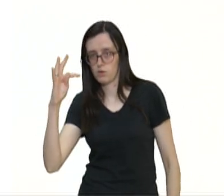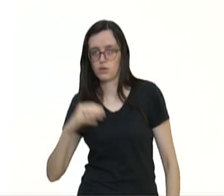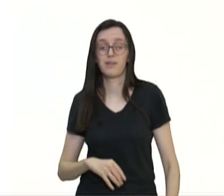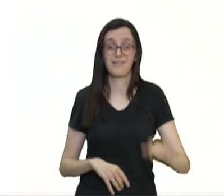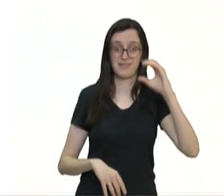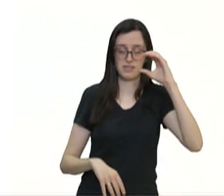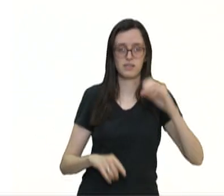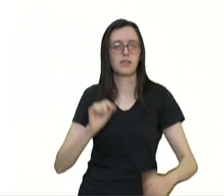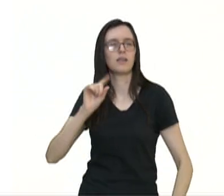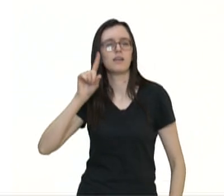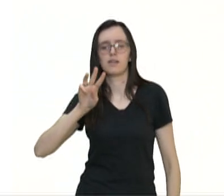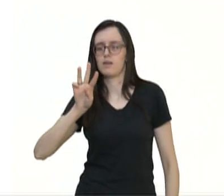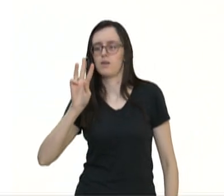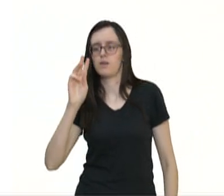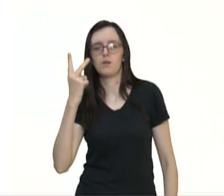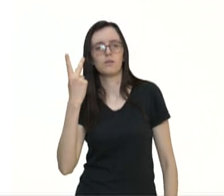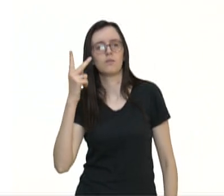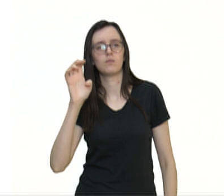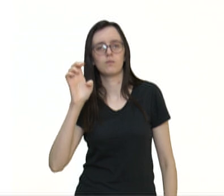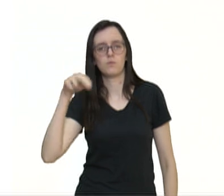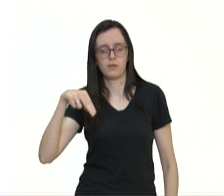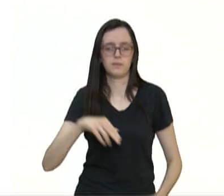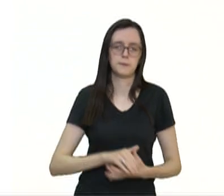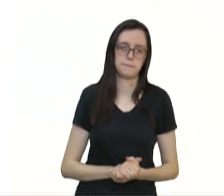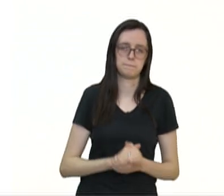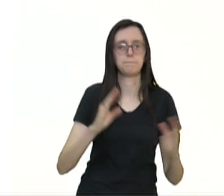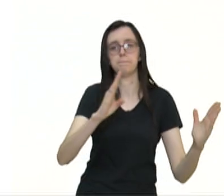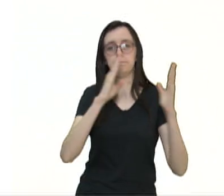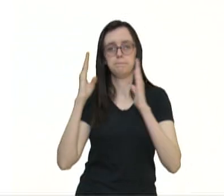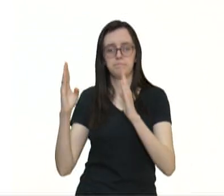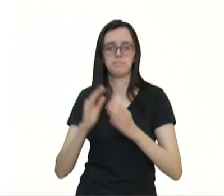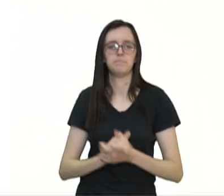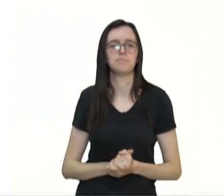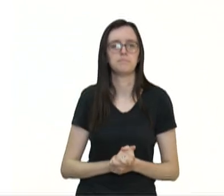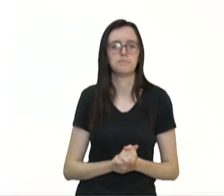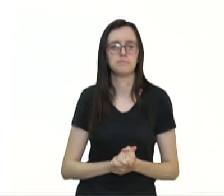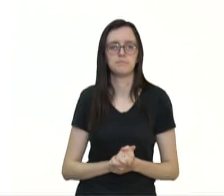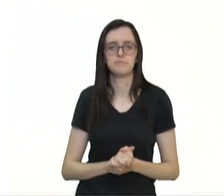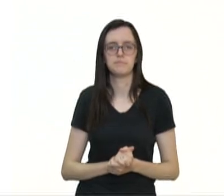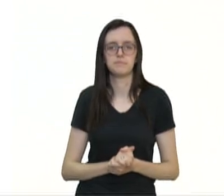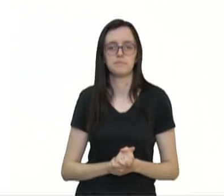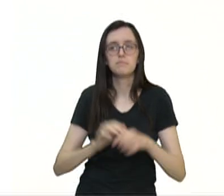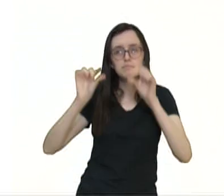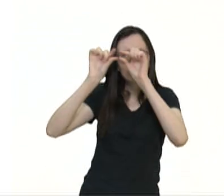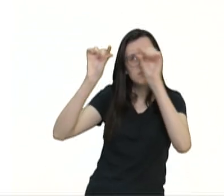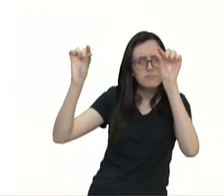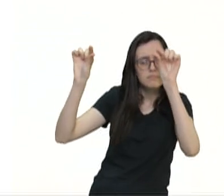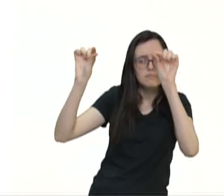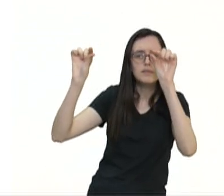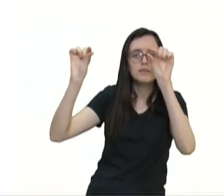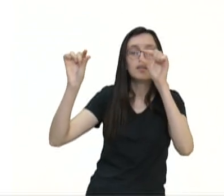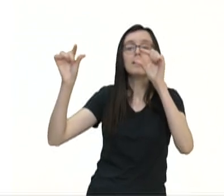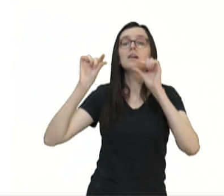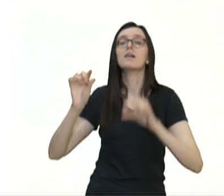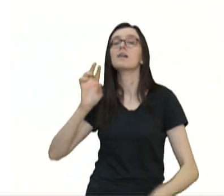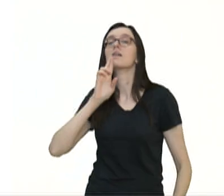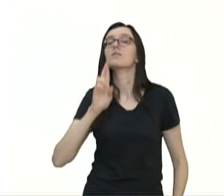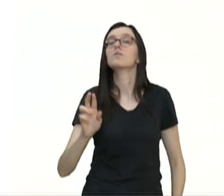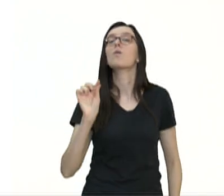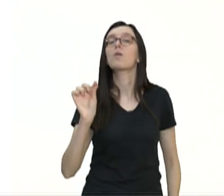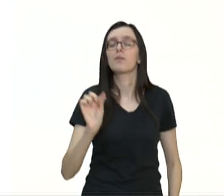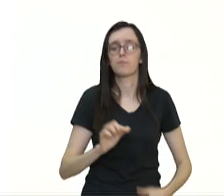when. A segunda, is he happy? Because he has got